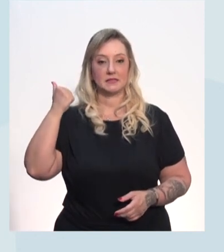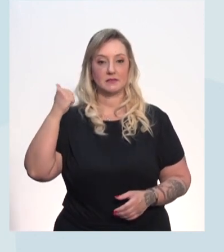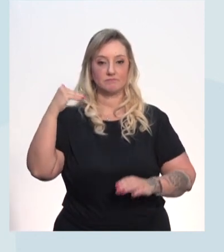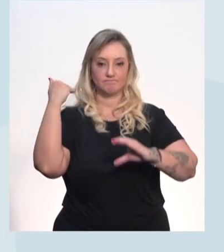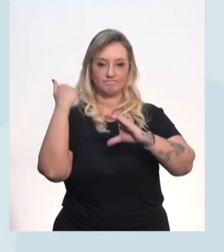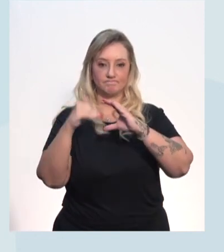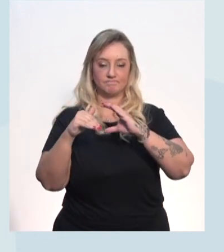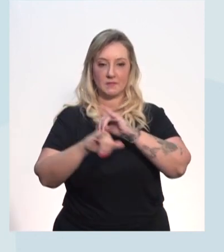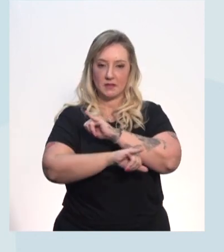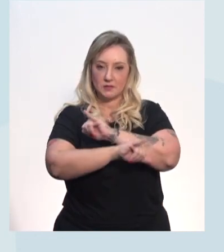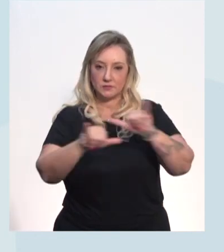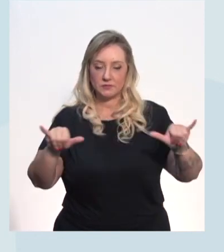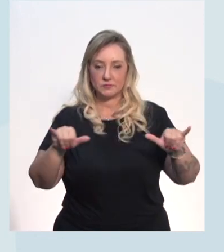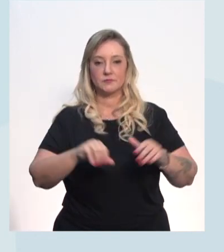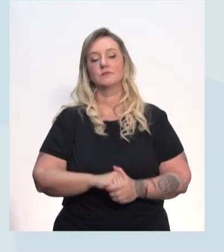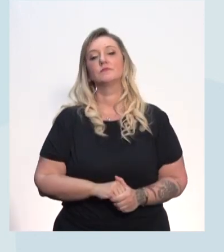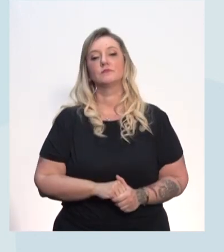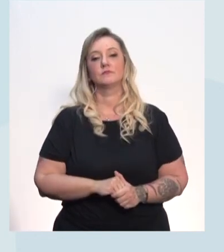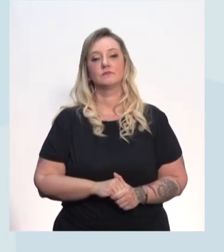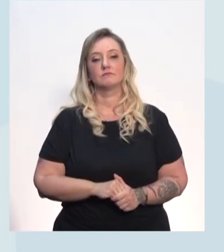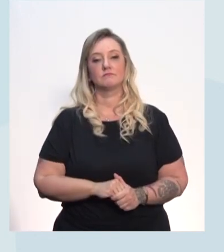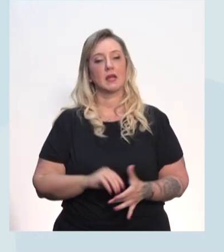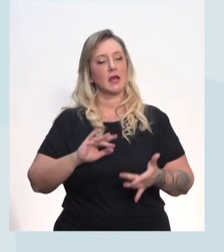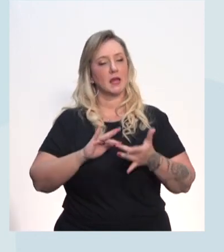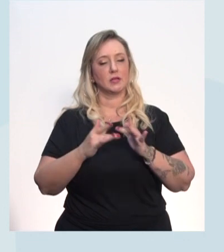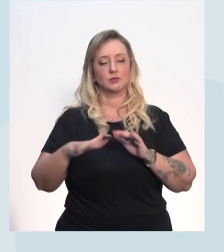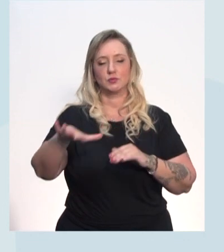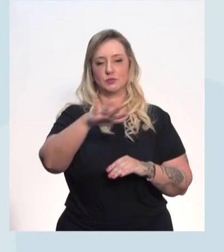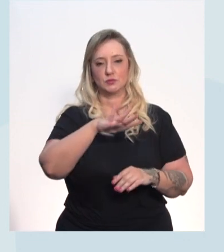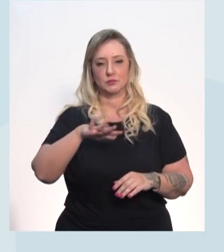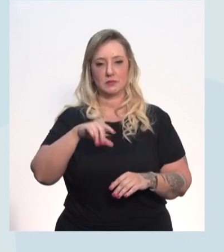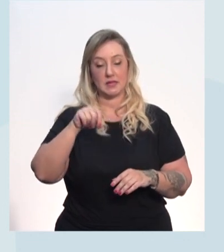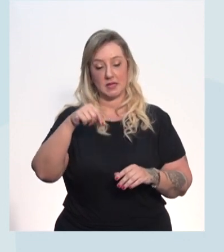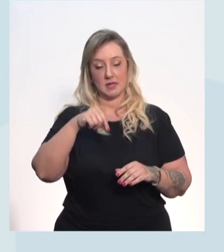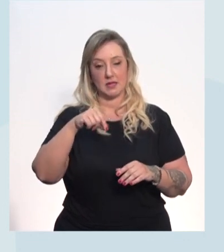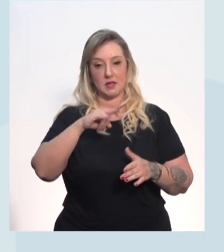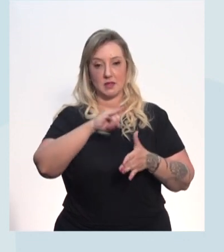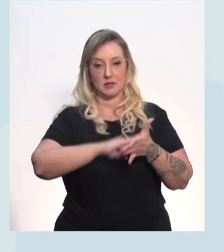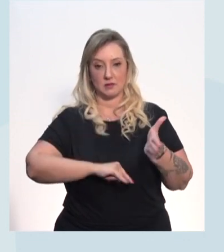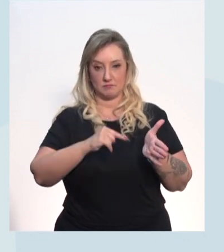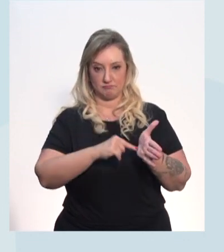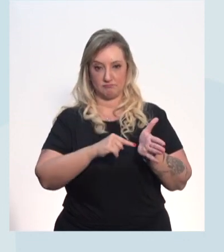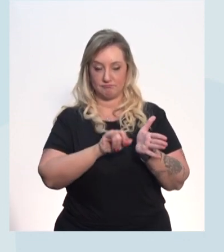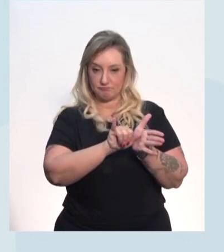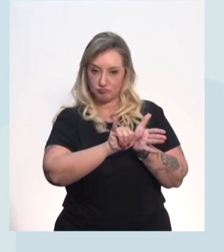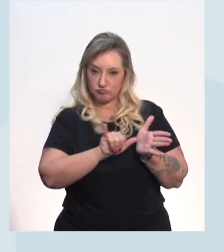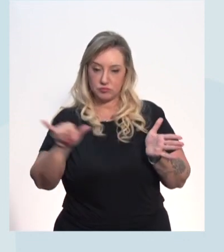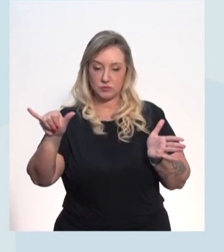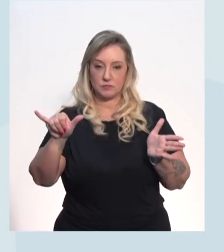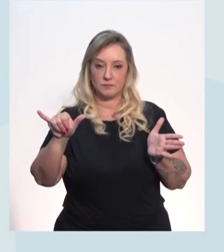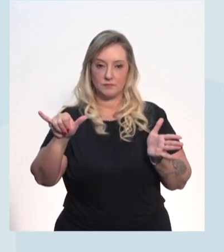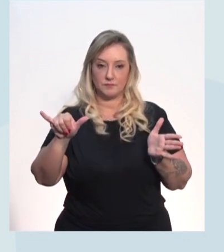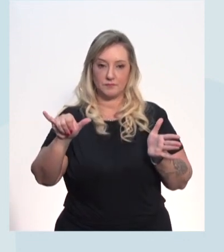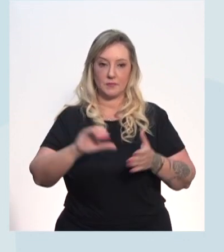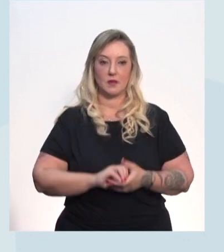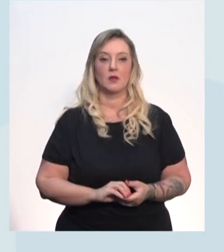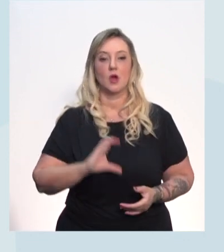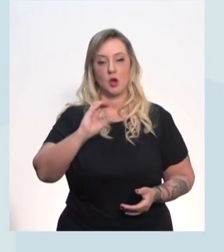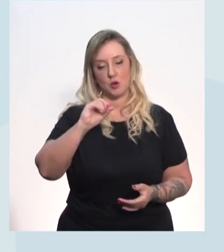agora o próximo slide. O outro material de referência que a gente está indicando aí é justamente